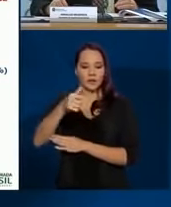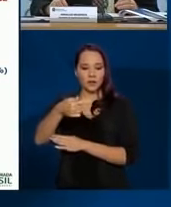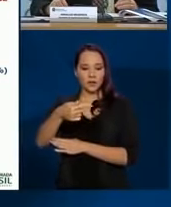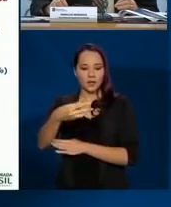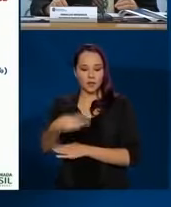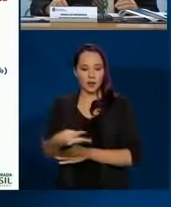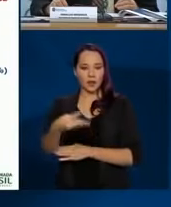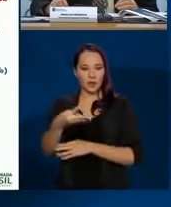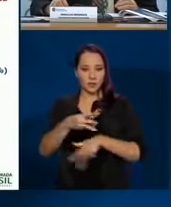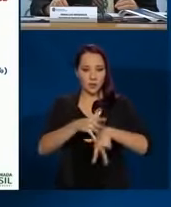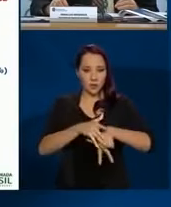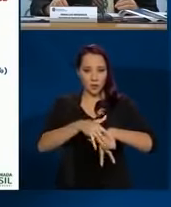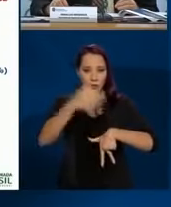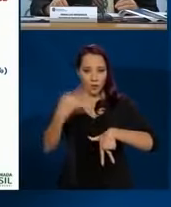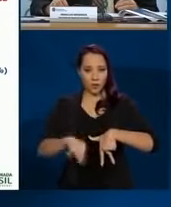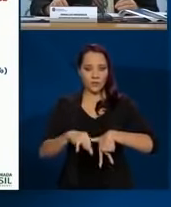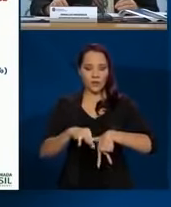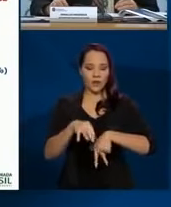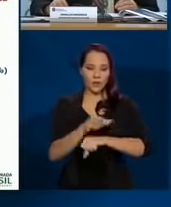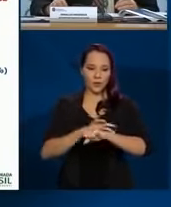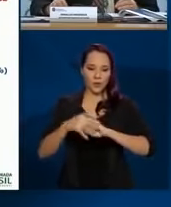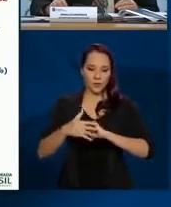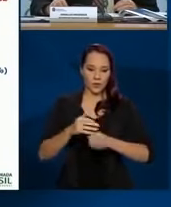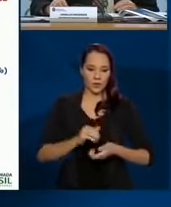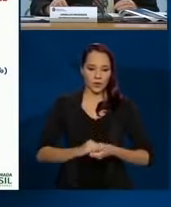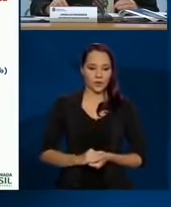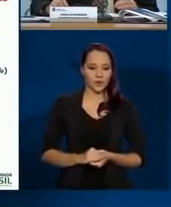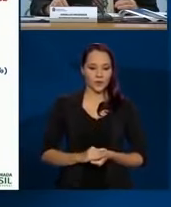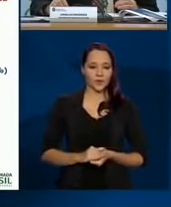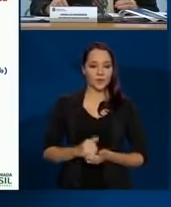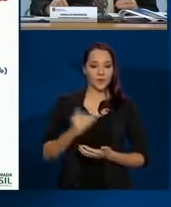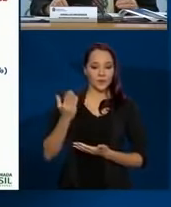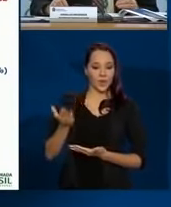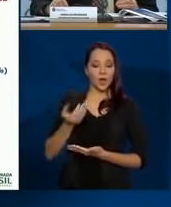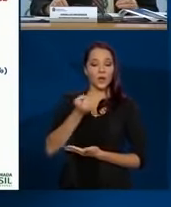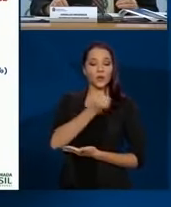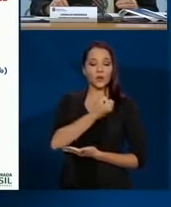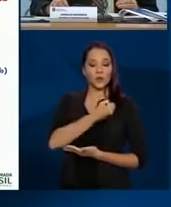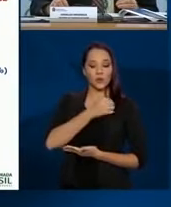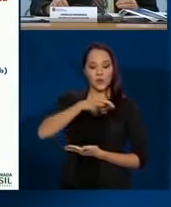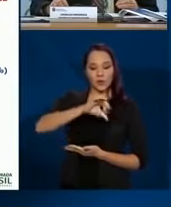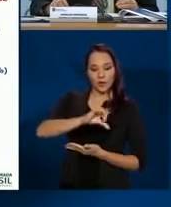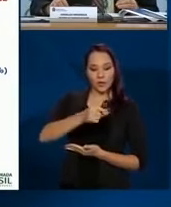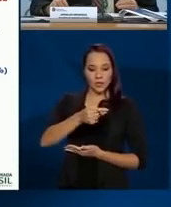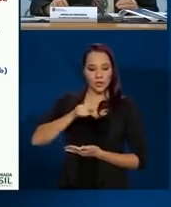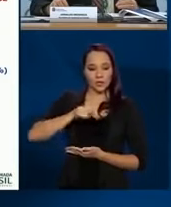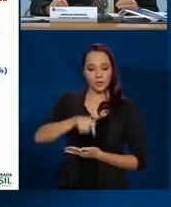2.859.073 casos confirmados e o número de